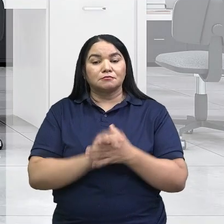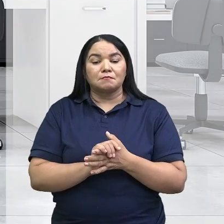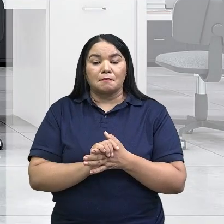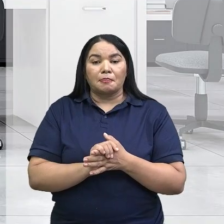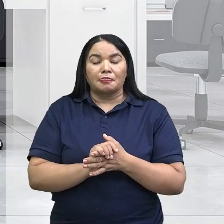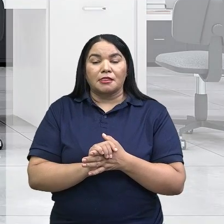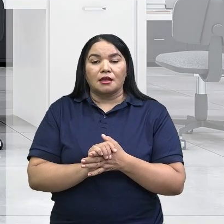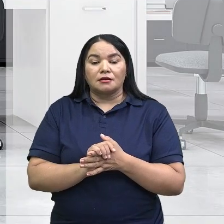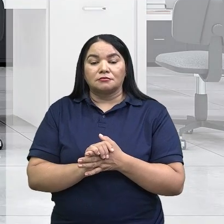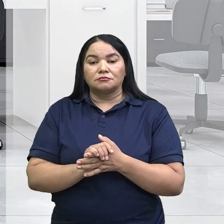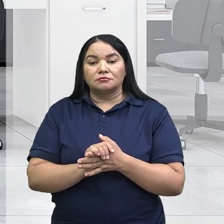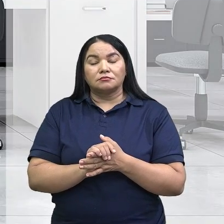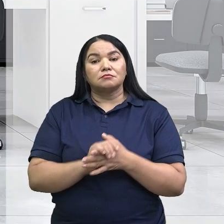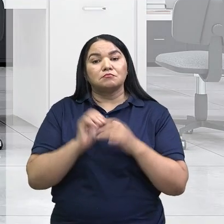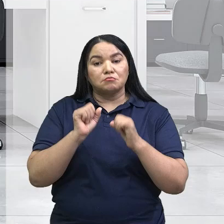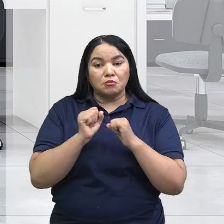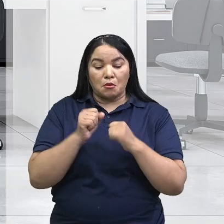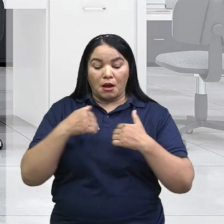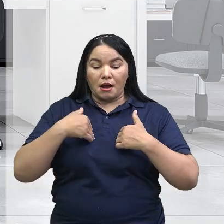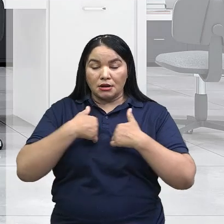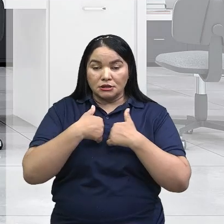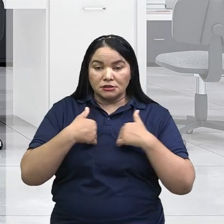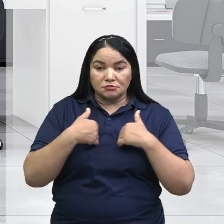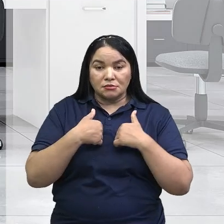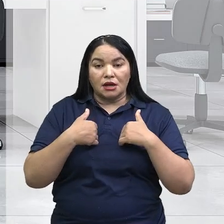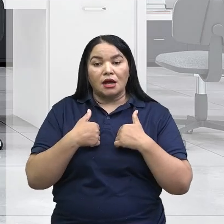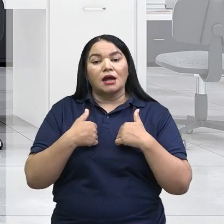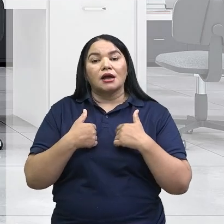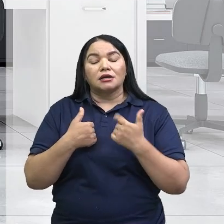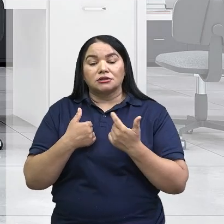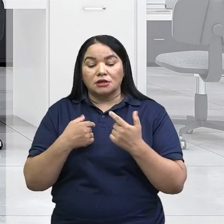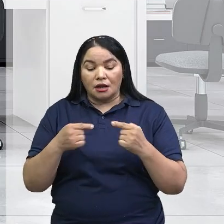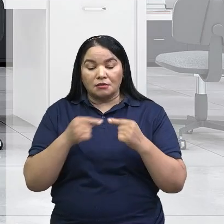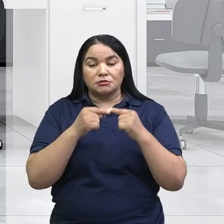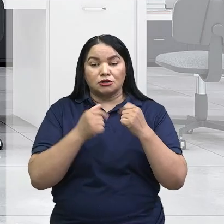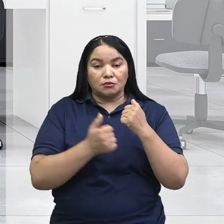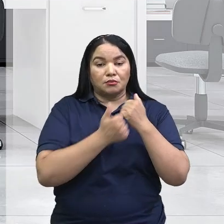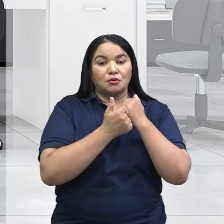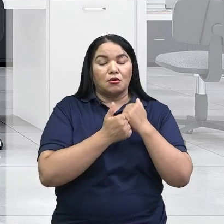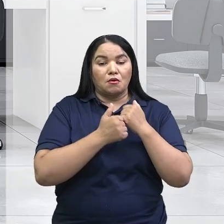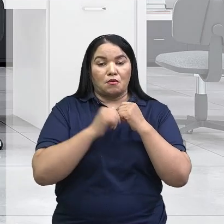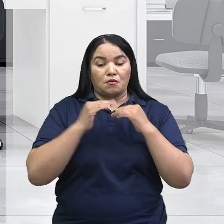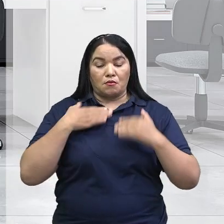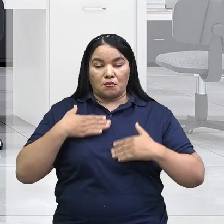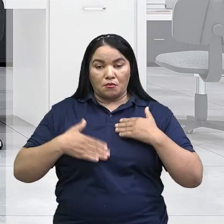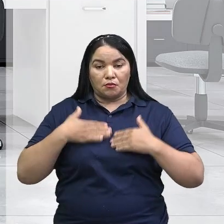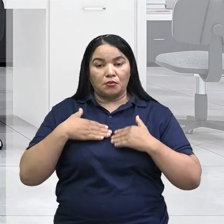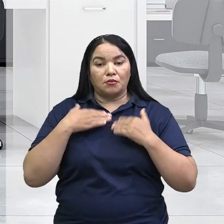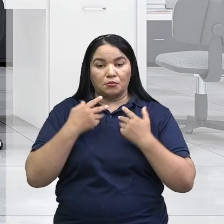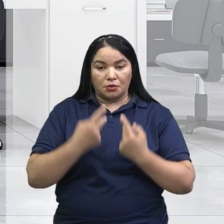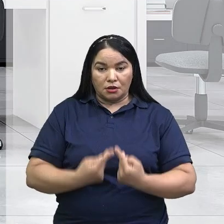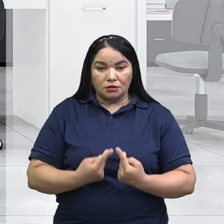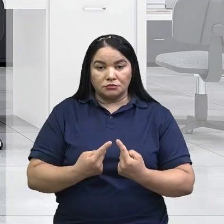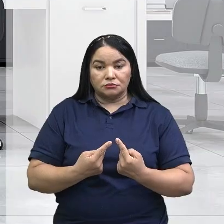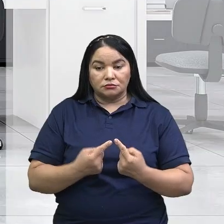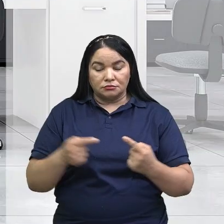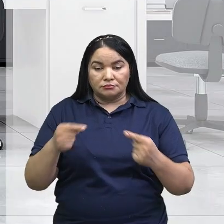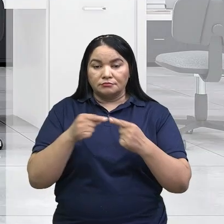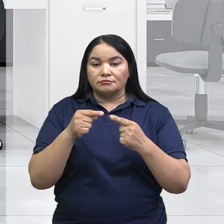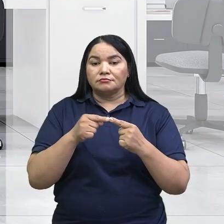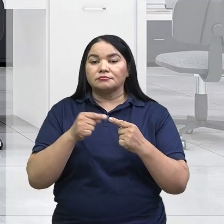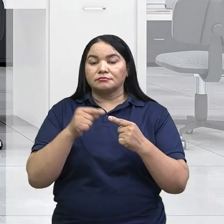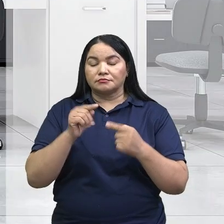outros animais para colocar em humanos, como é a técnica do xenotransplante, como a gente visualizou. Né? Então, o que vai